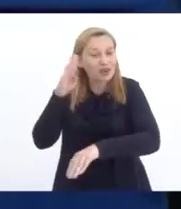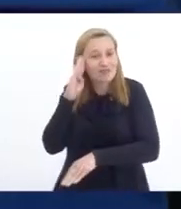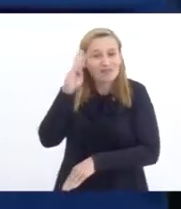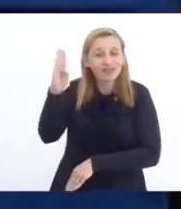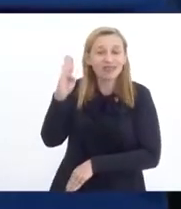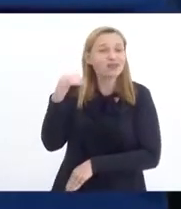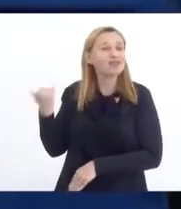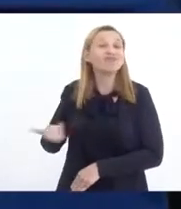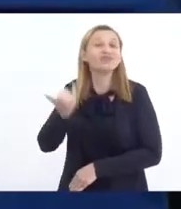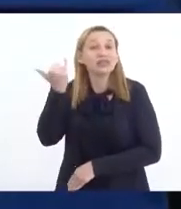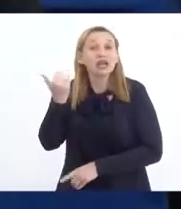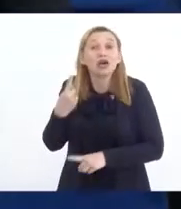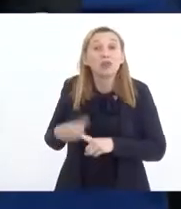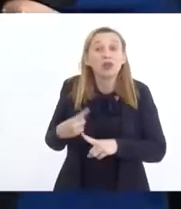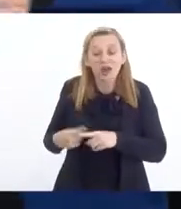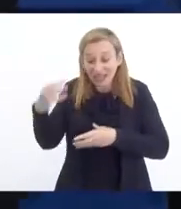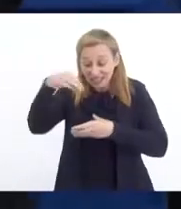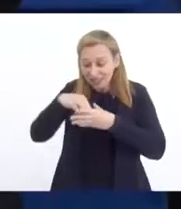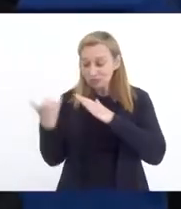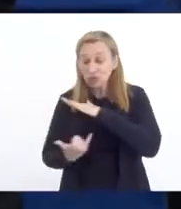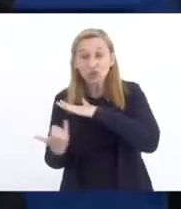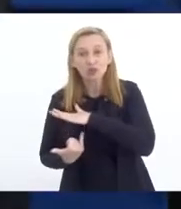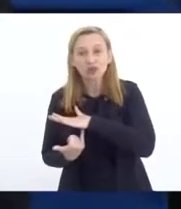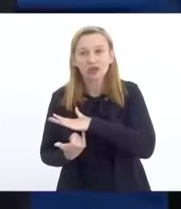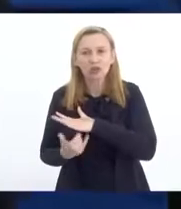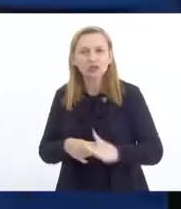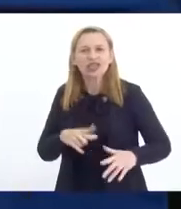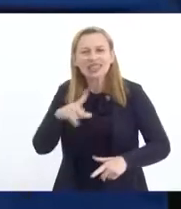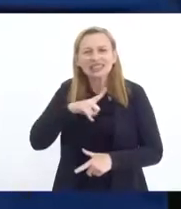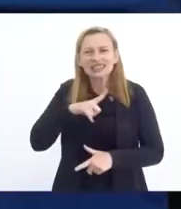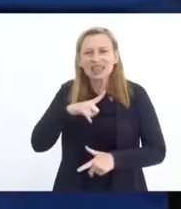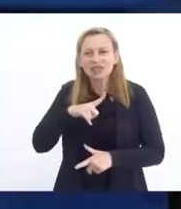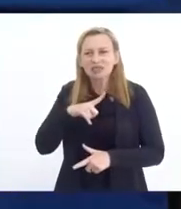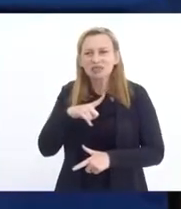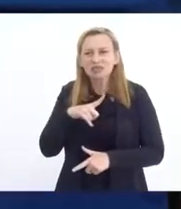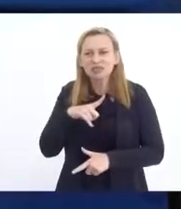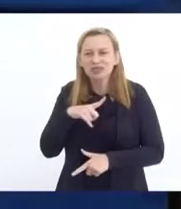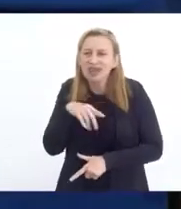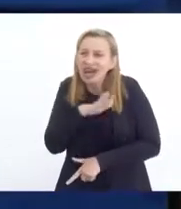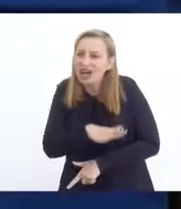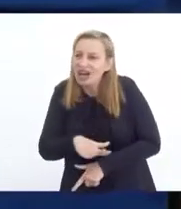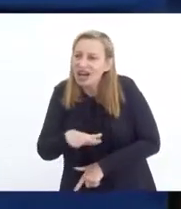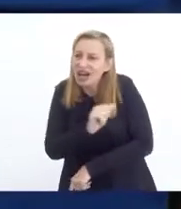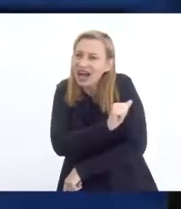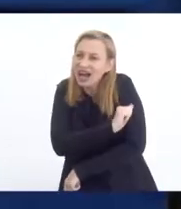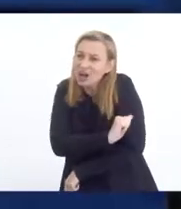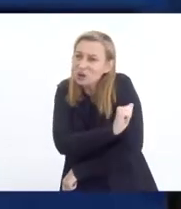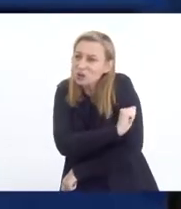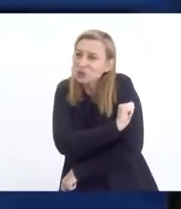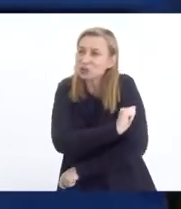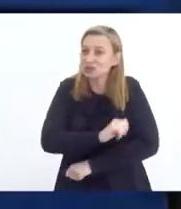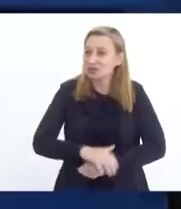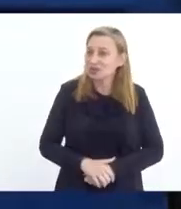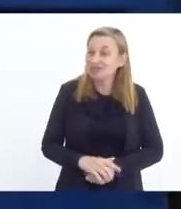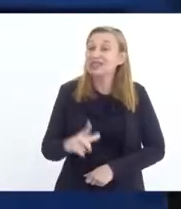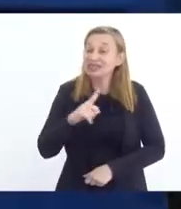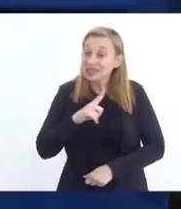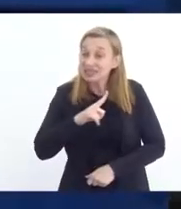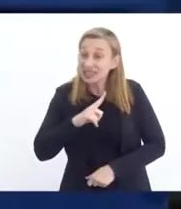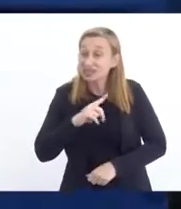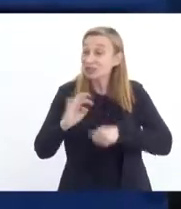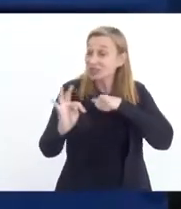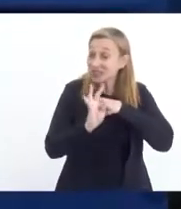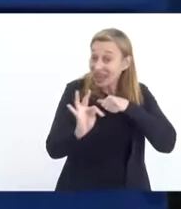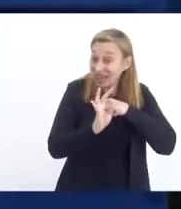simbólico, porque dentro de uma instituição nós temos docentes, temos os estudantes e temos os técnicos.